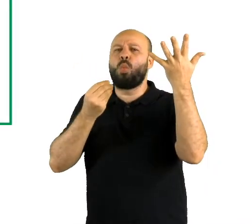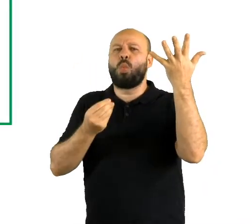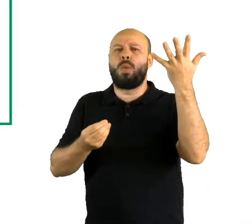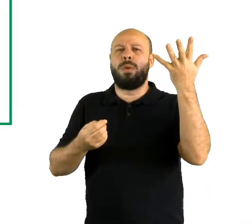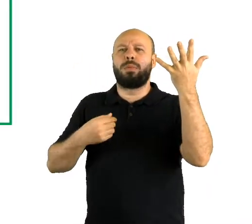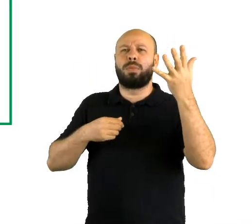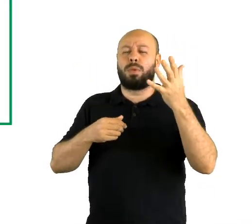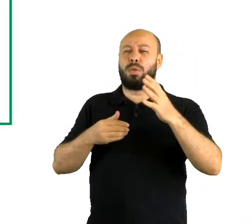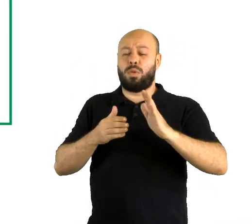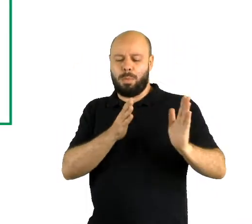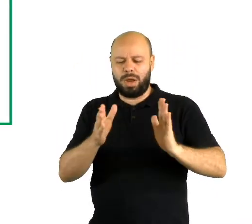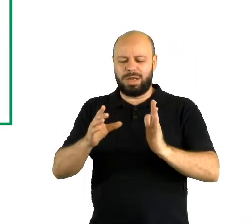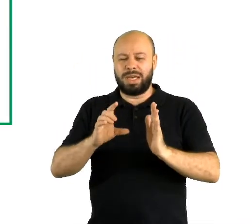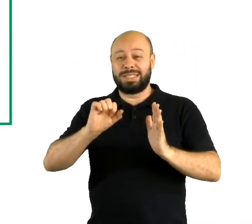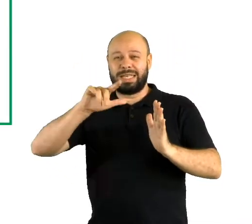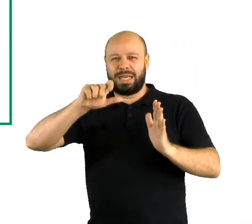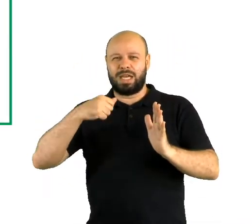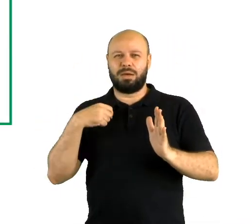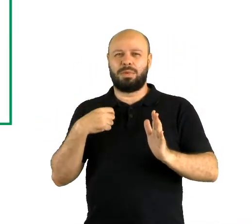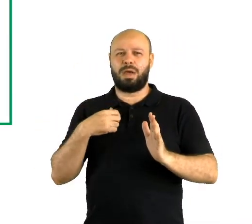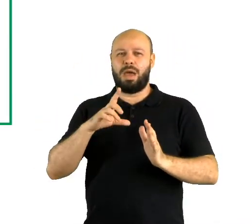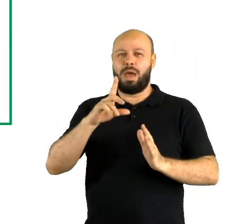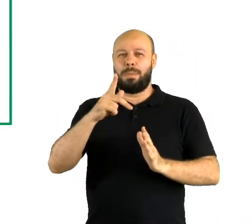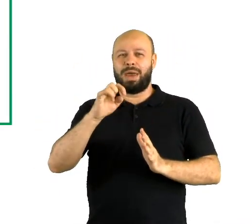ser perennifolia, olha o nome,